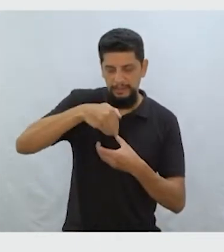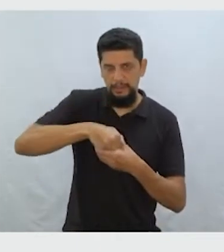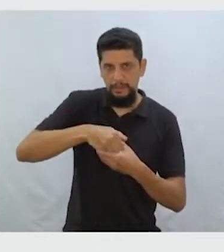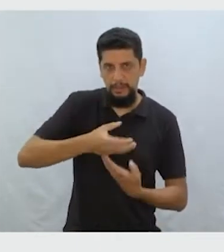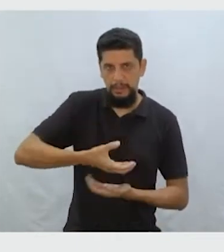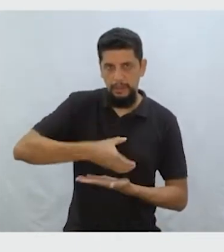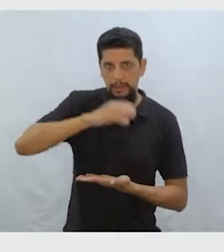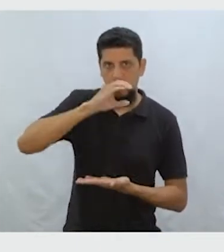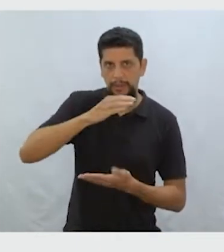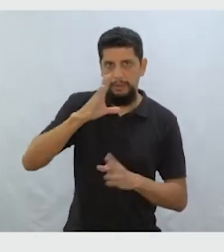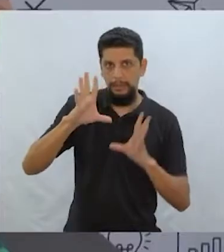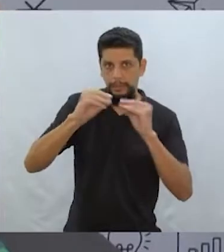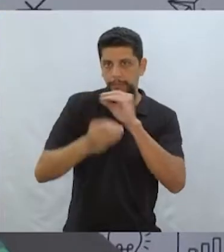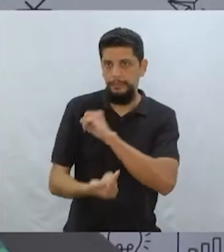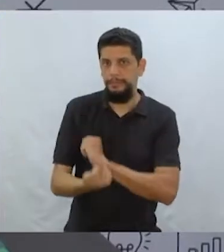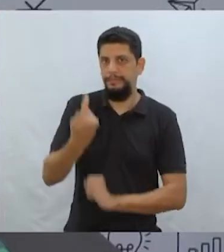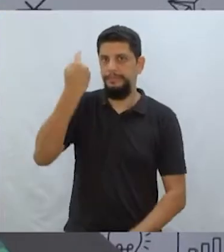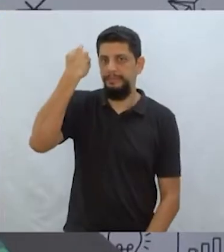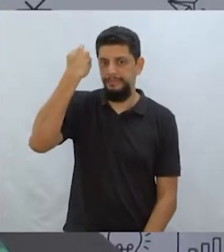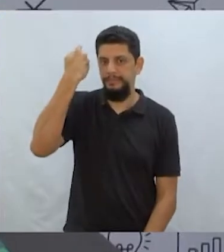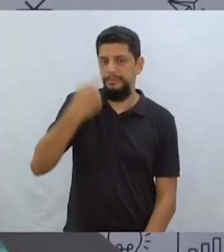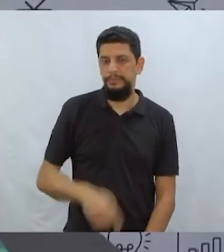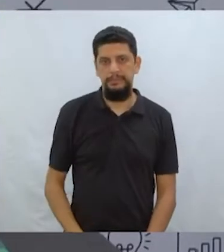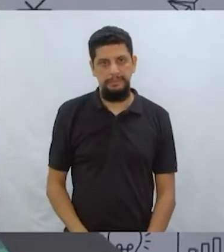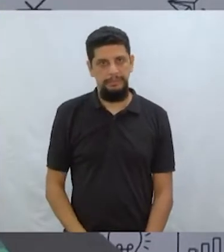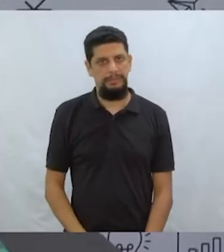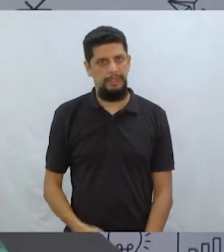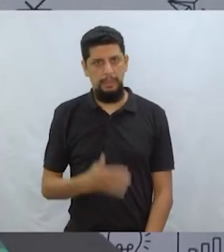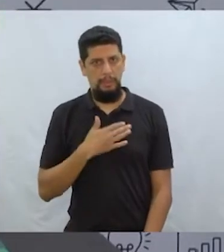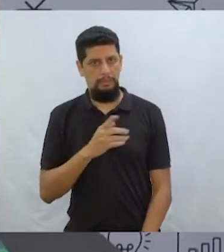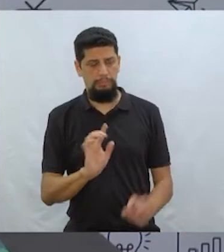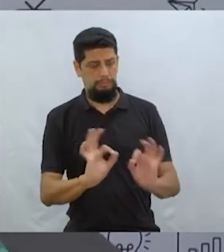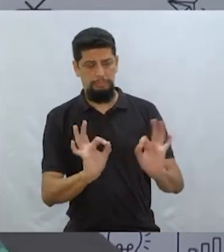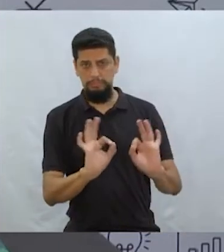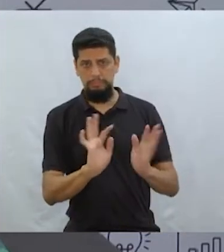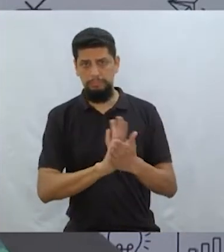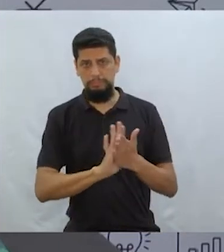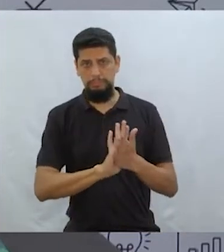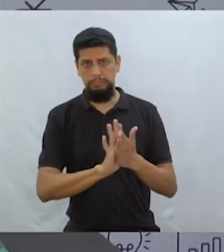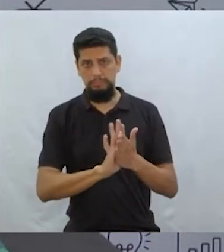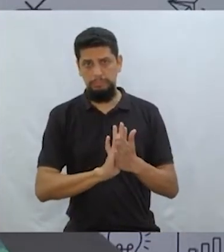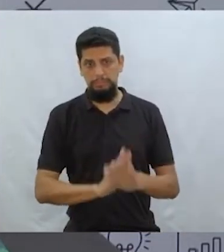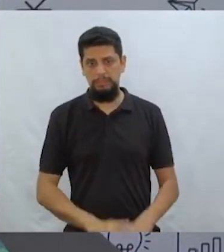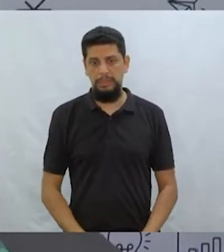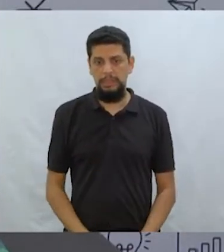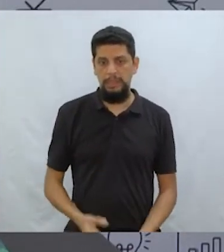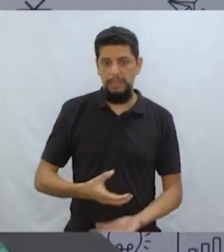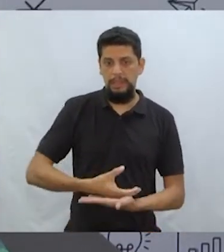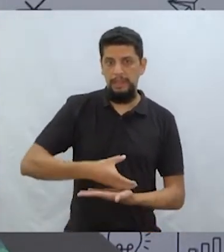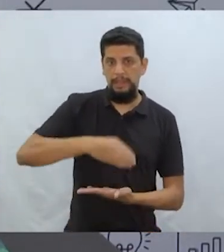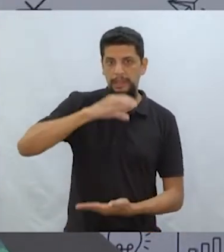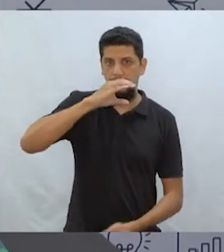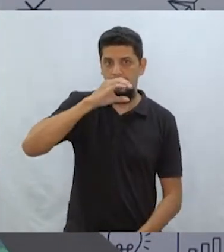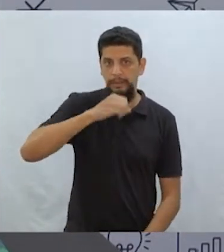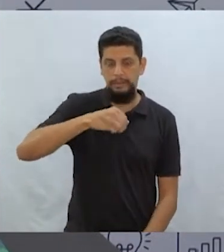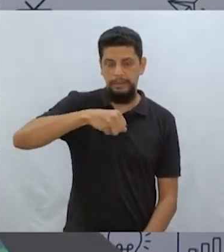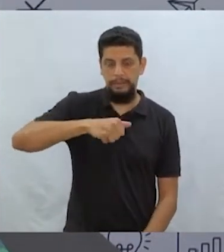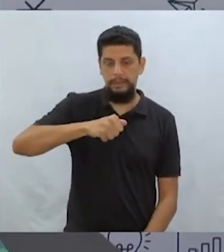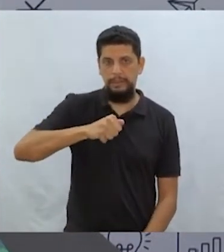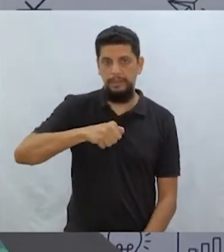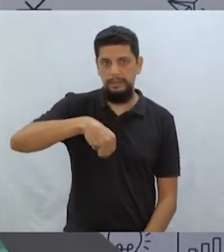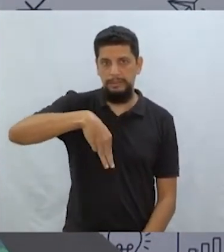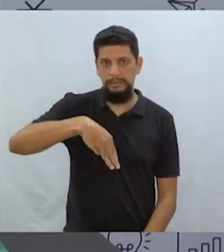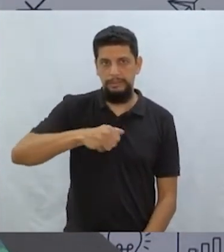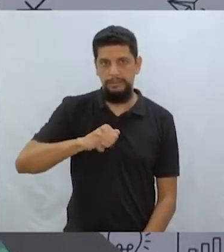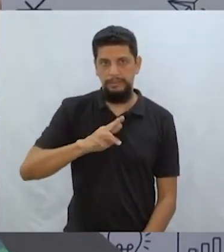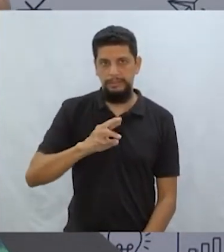Tonin na noite passada não foi no meu não foi não foi no copo da Maroca o